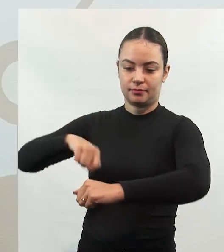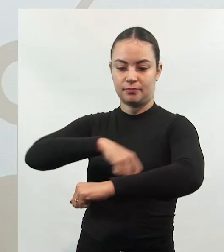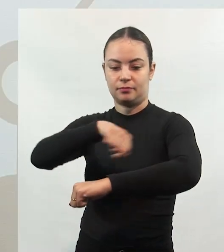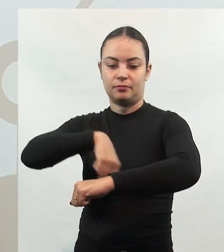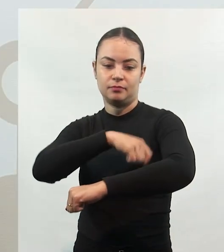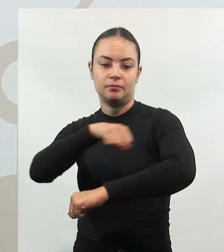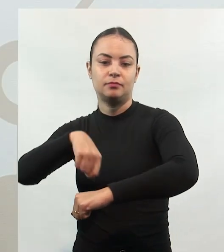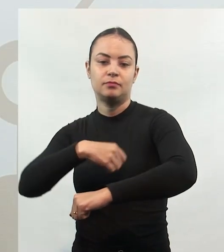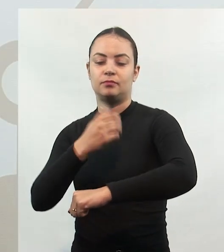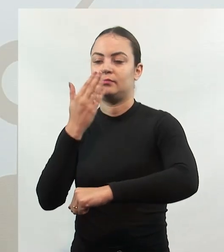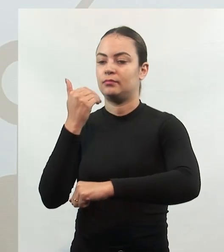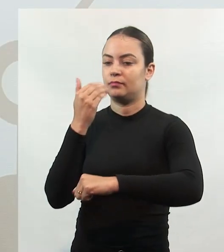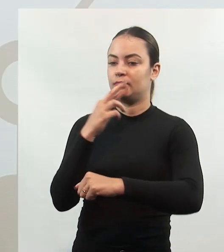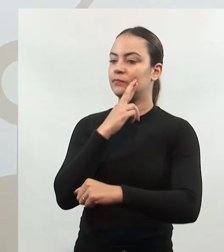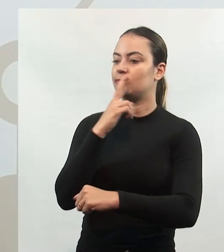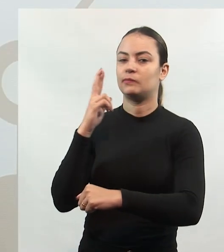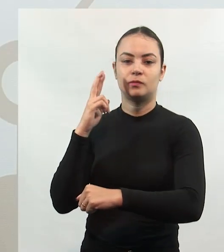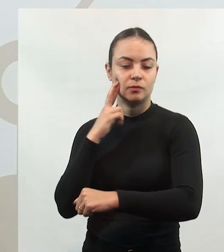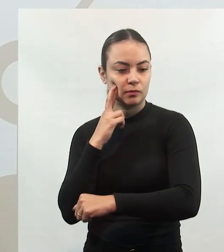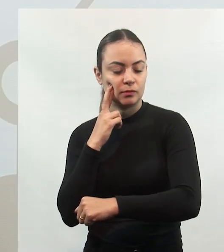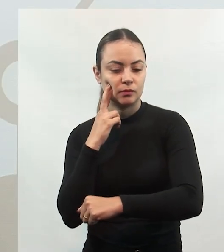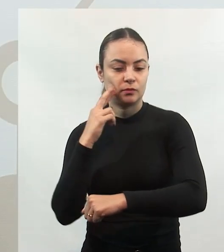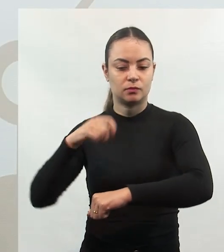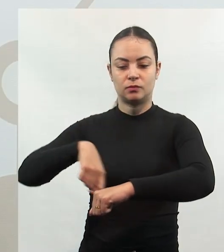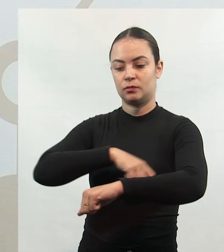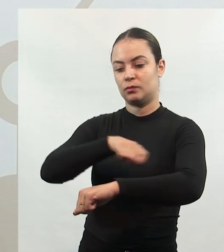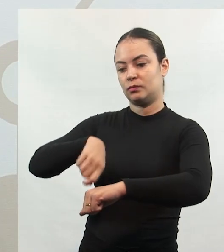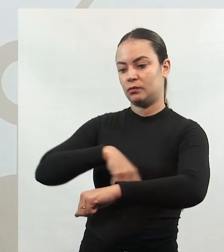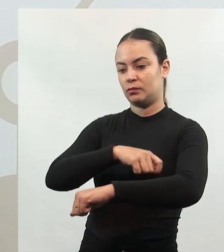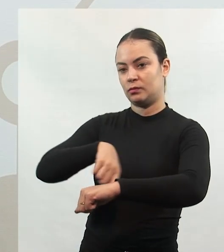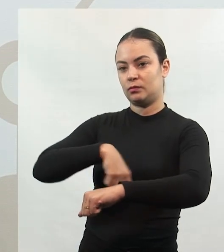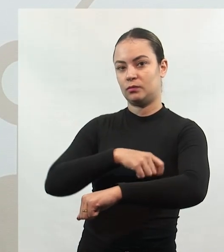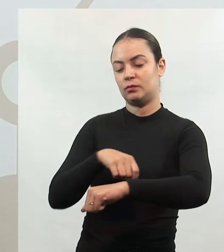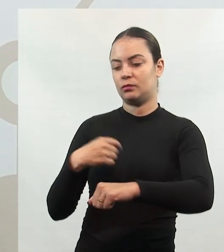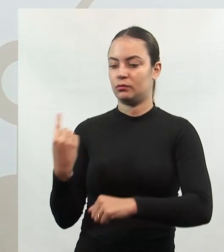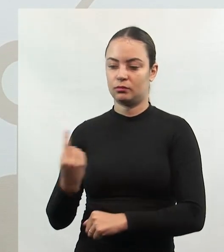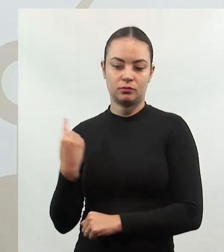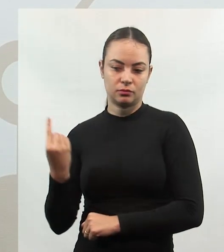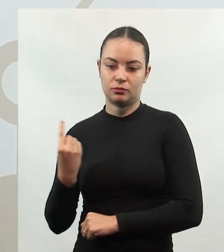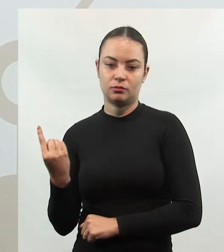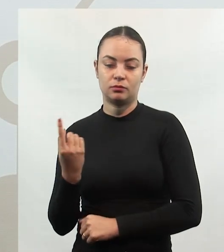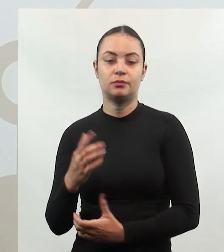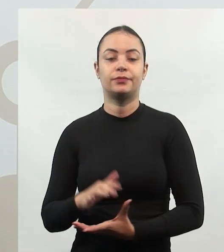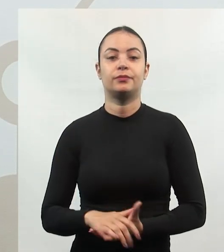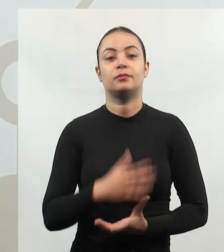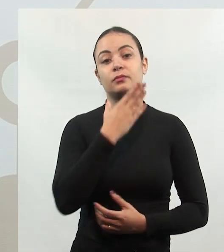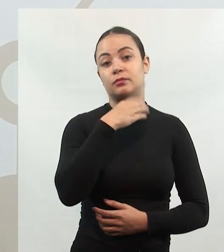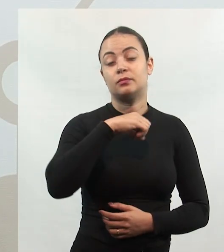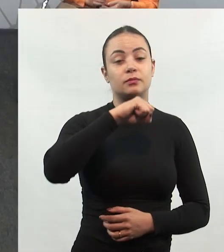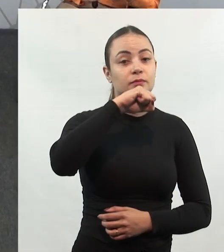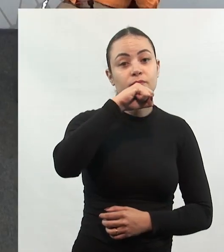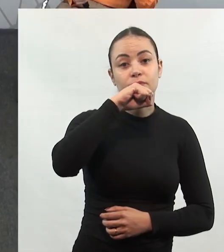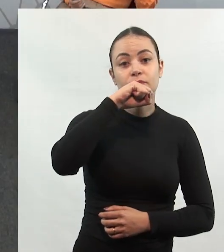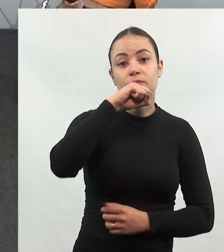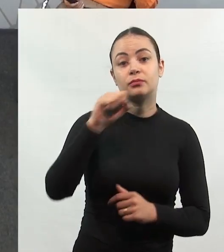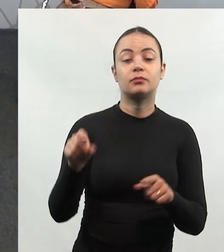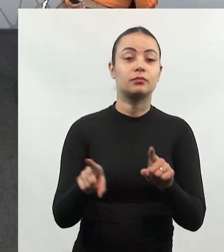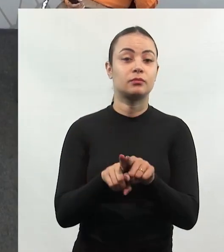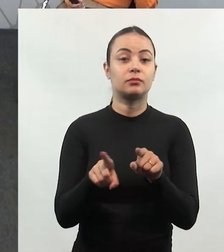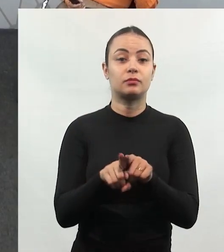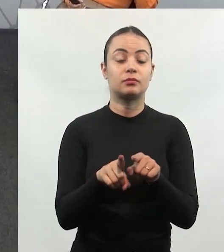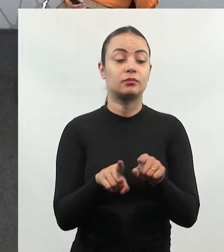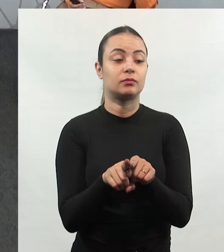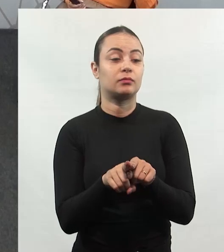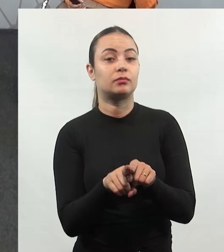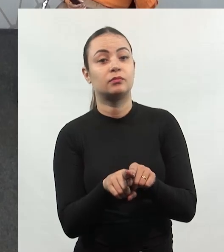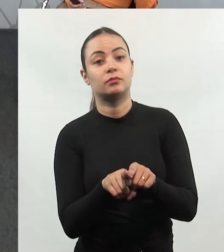ali de educadores, e o papel do Carmela, eu diria que foi de transformação social da